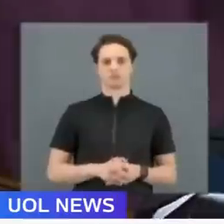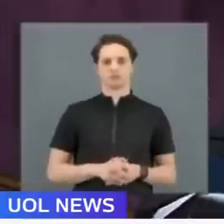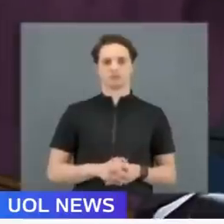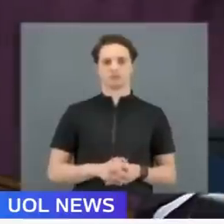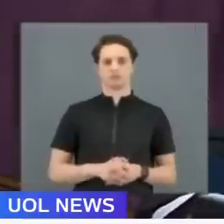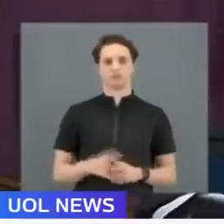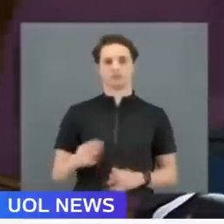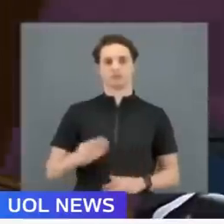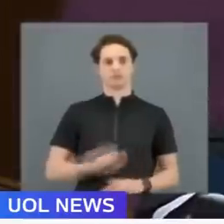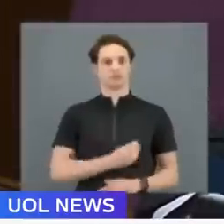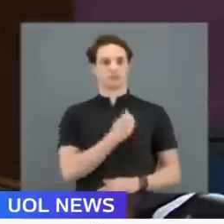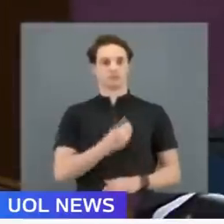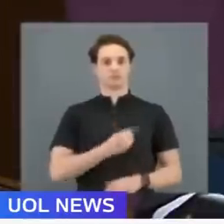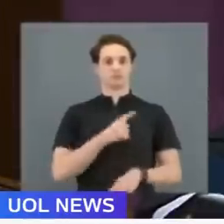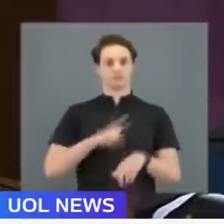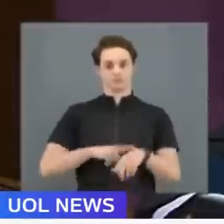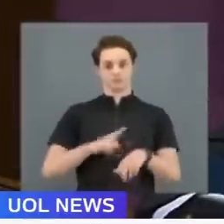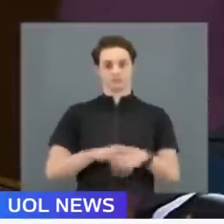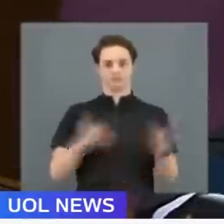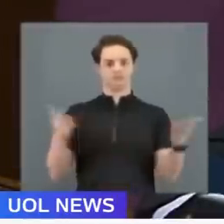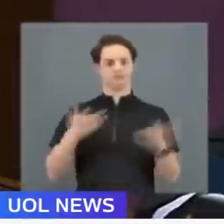Estamos vivendo um momento muito desafiador.